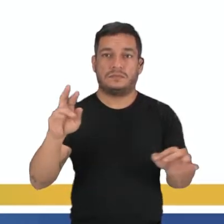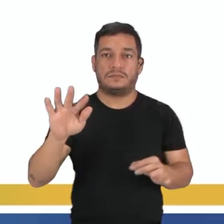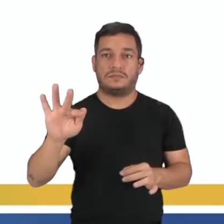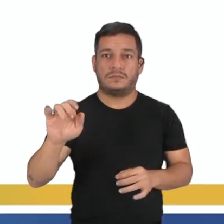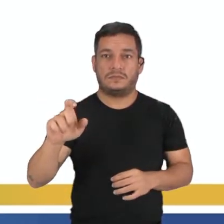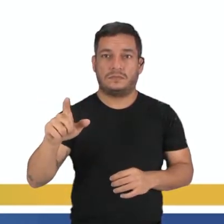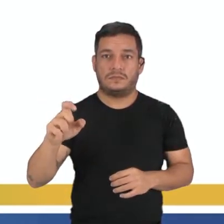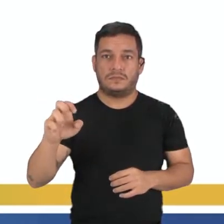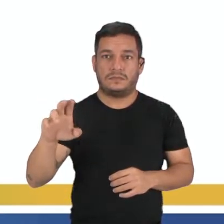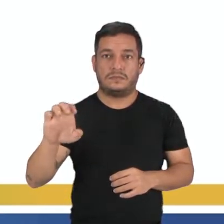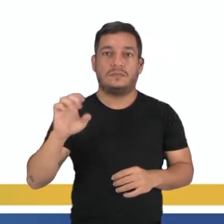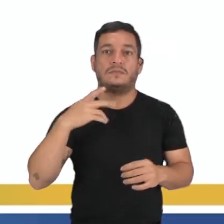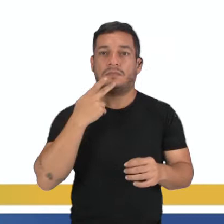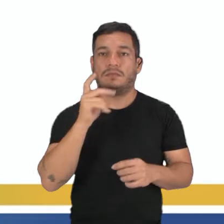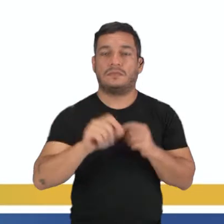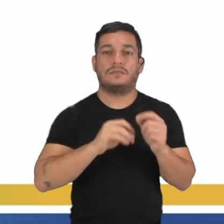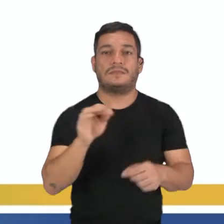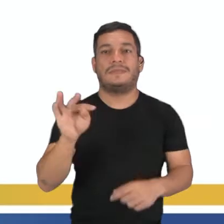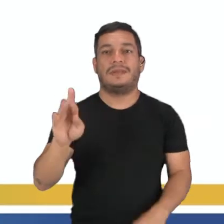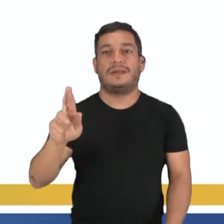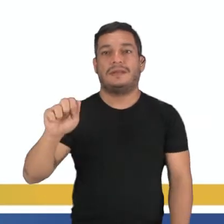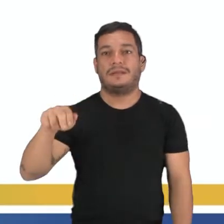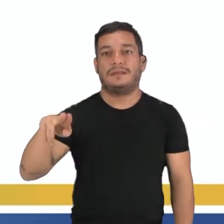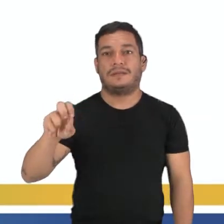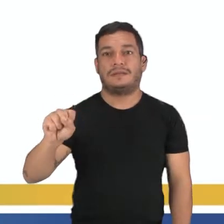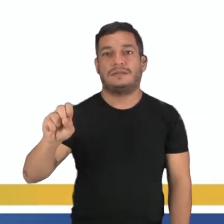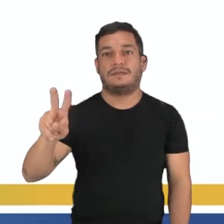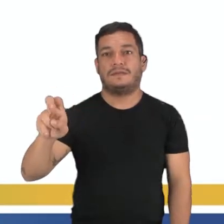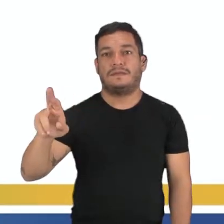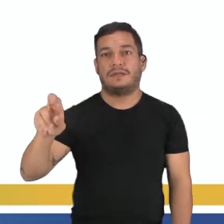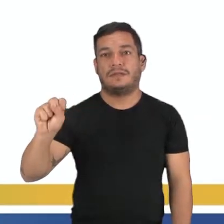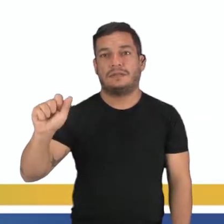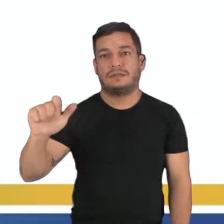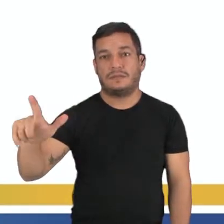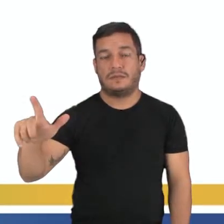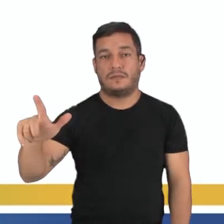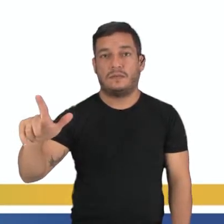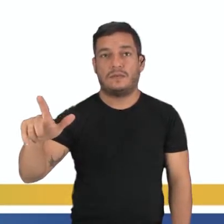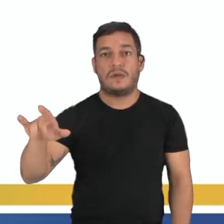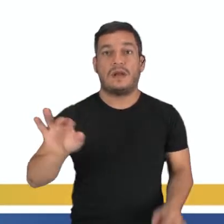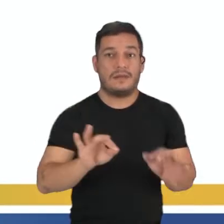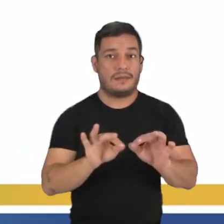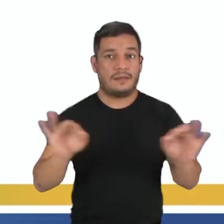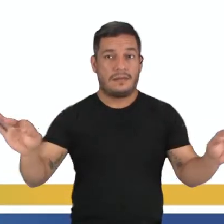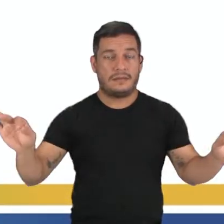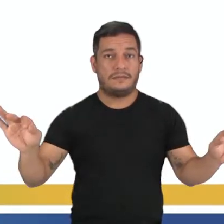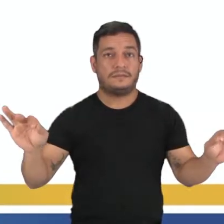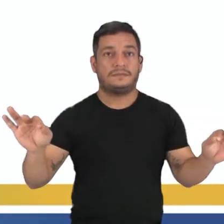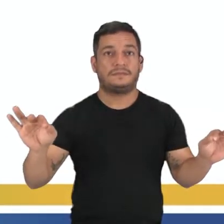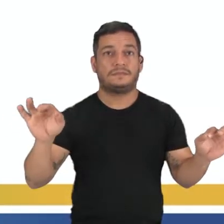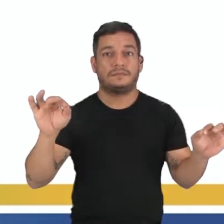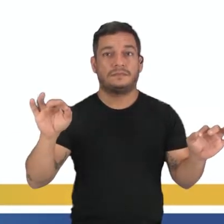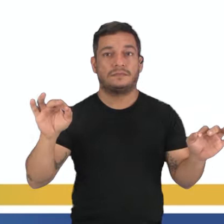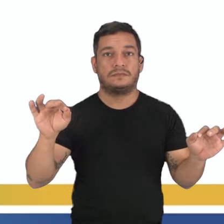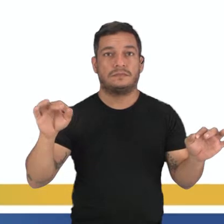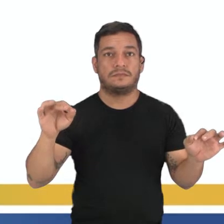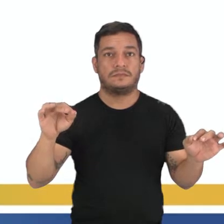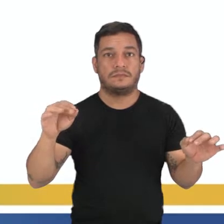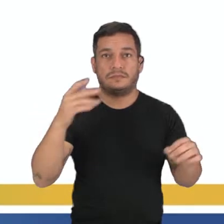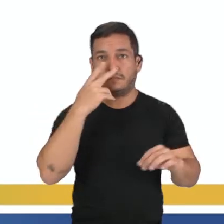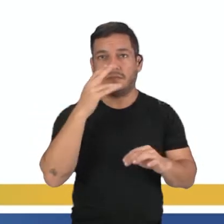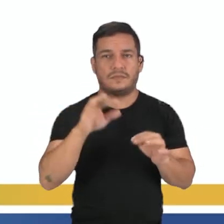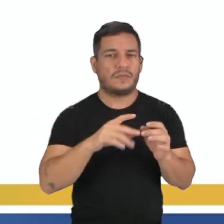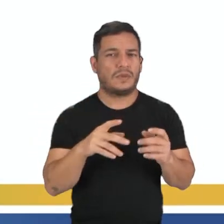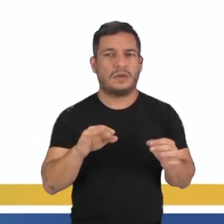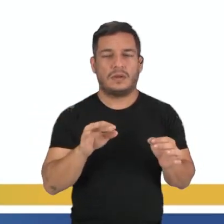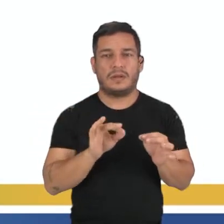feixe, dizemos que ela é transversal ao feixe, ou seja, a reta transversal corta, todas